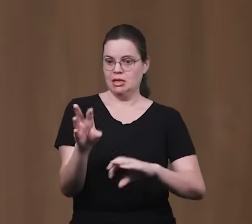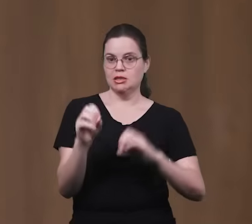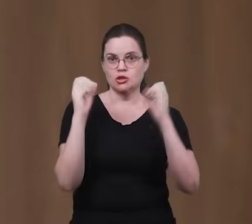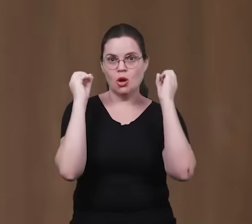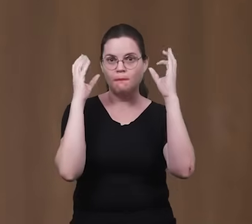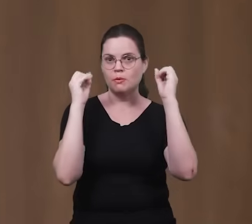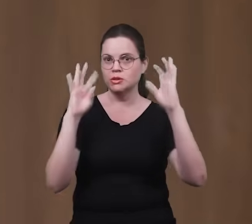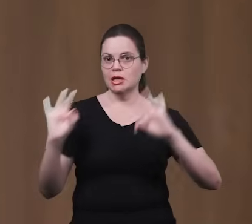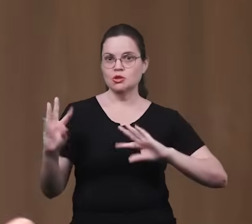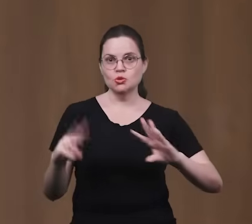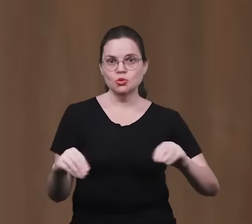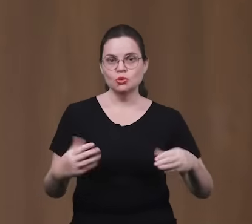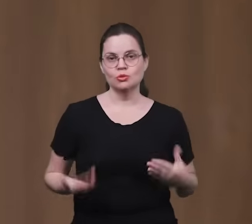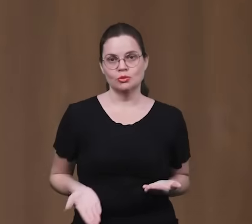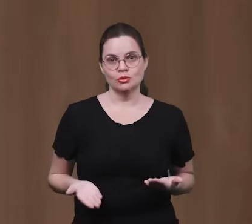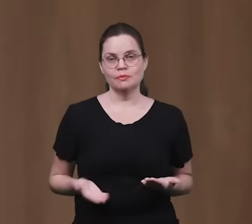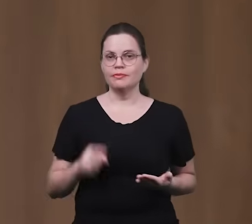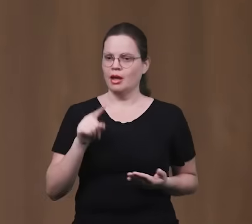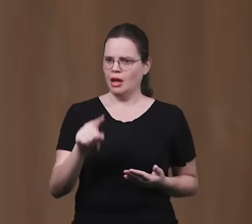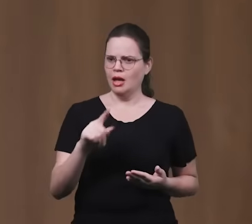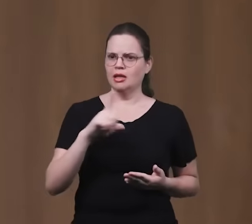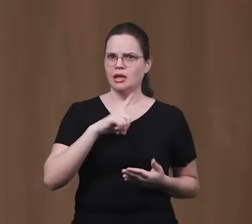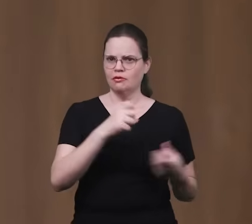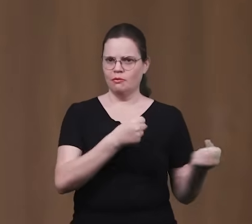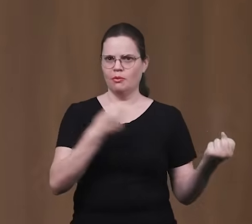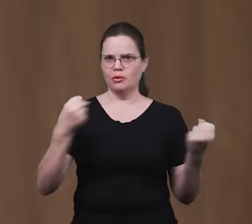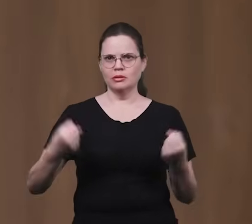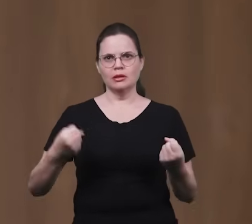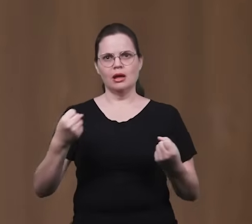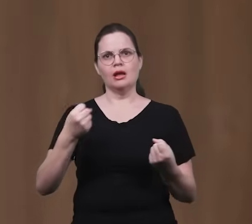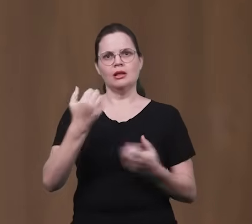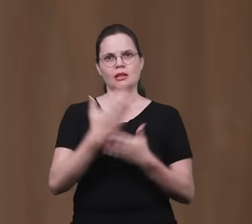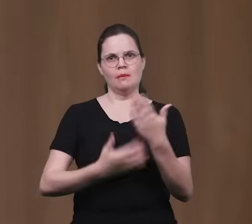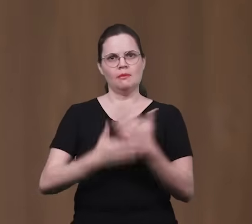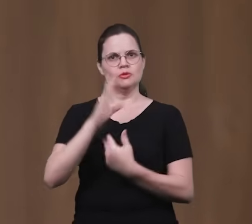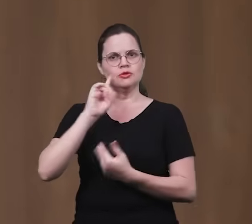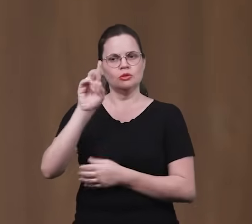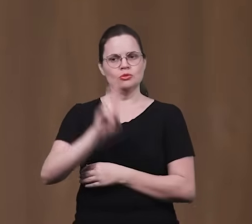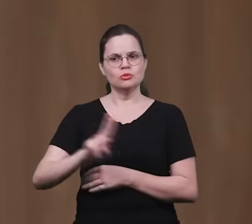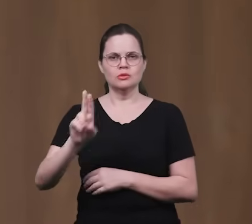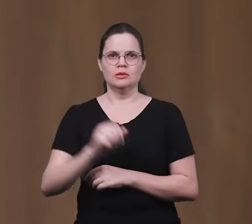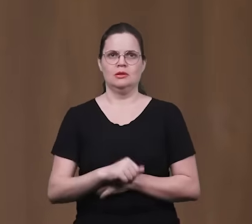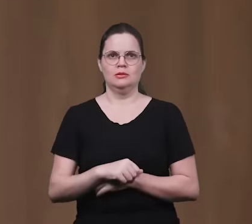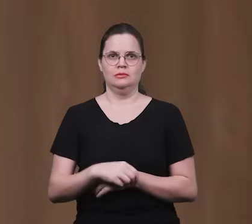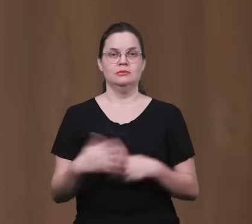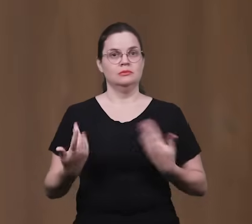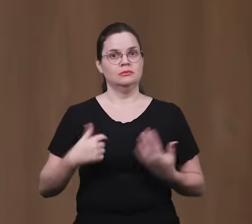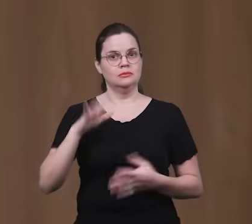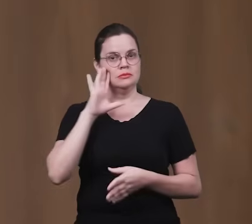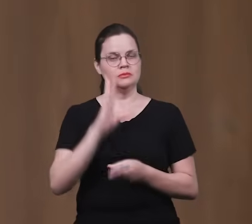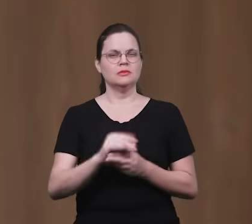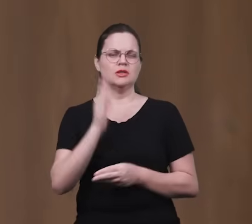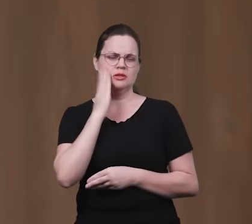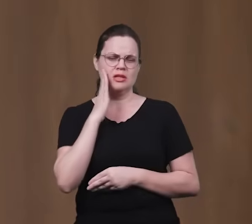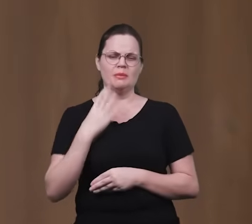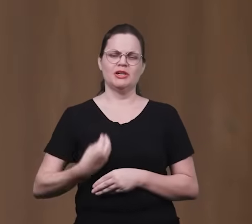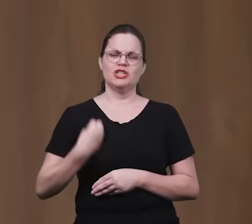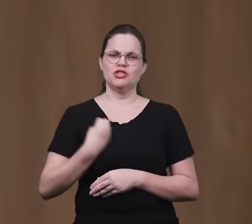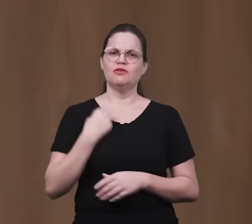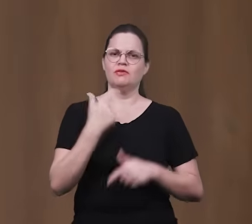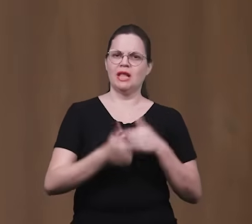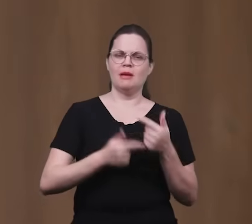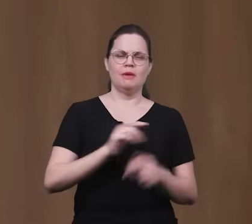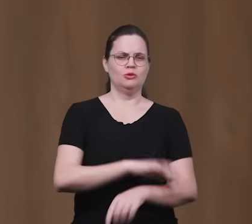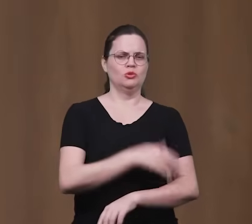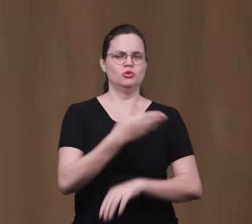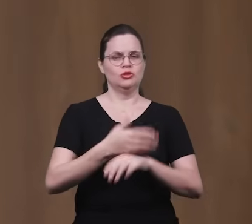de Moisés. Ele foi um homem usado com poder na mão de Deus. Então, nós temos pouco tempo, vivemos dias trabalhosos, é difícil para